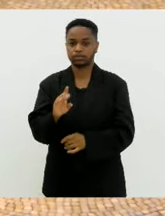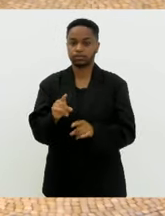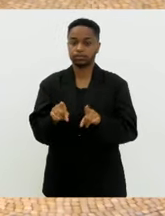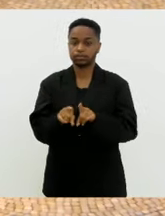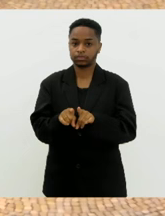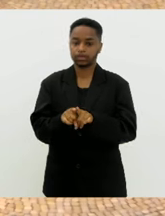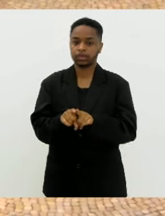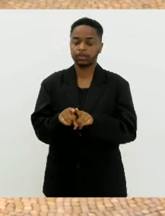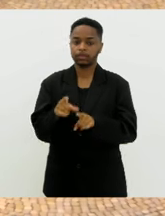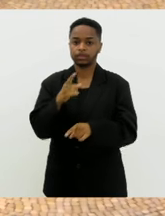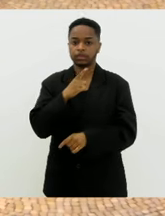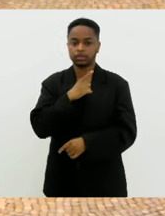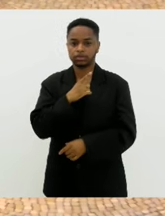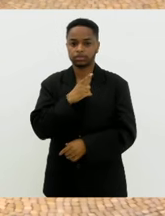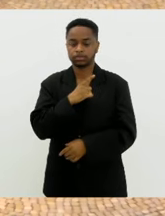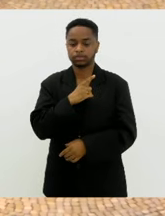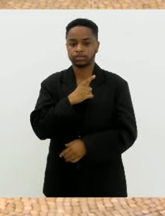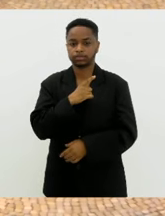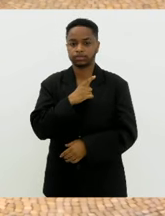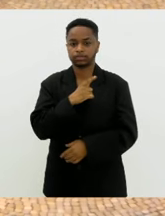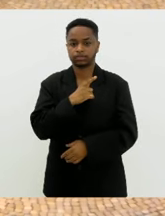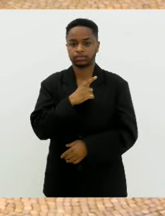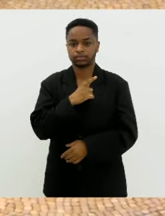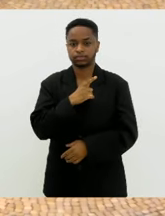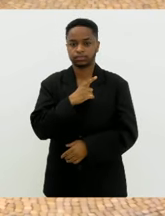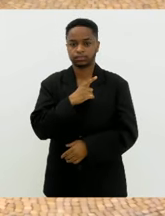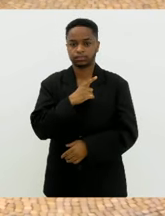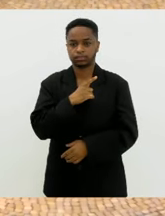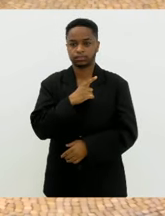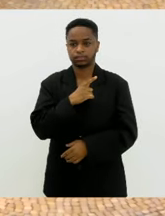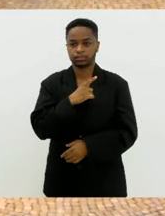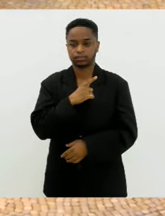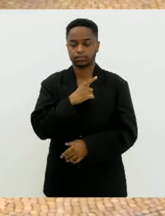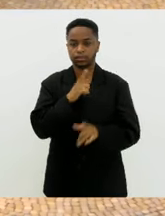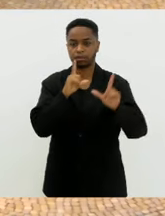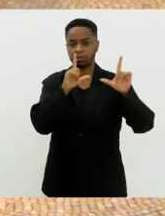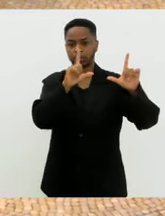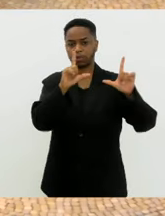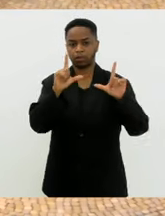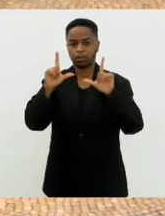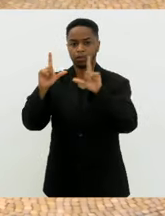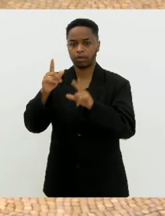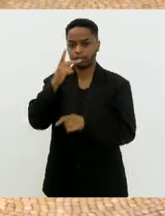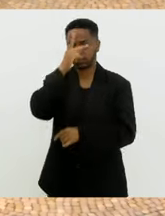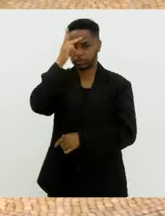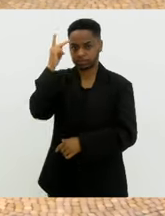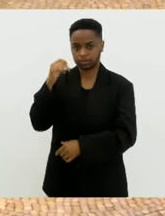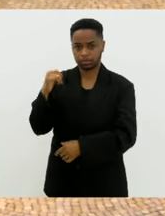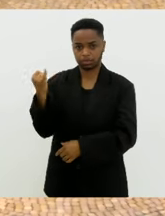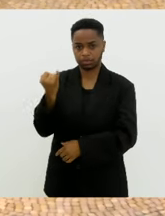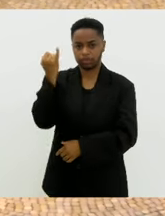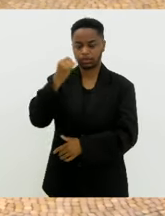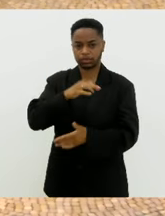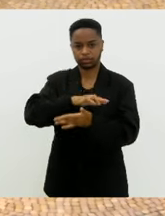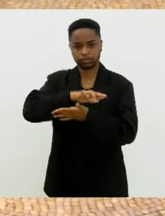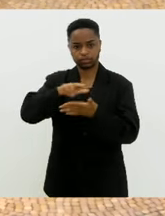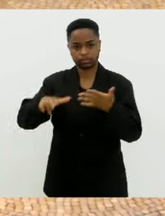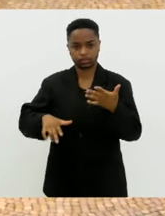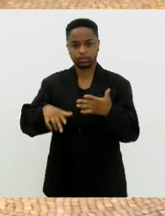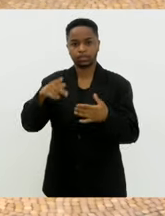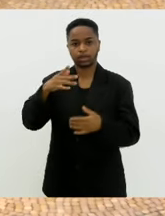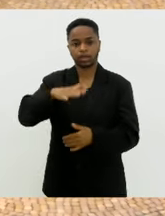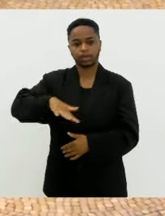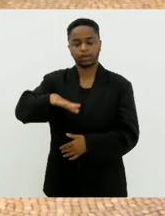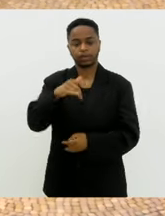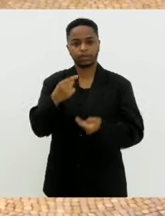seus quadros já tivemos grandes nomes da política nacional e